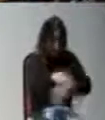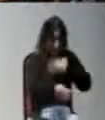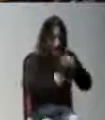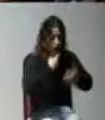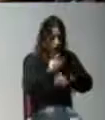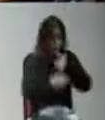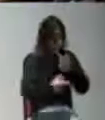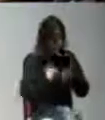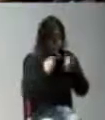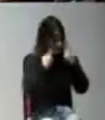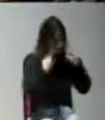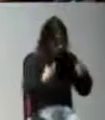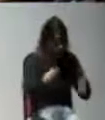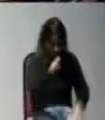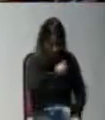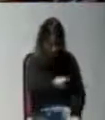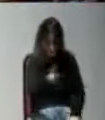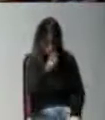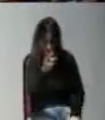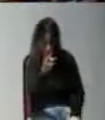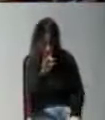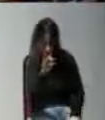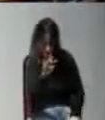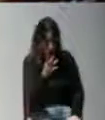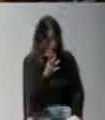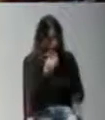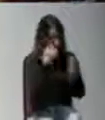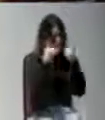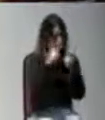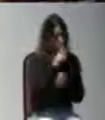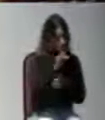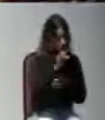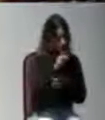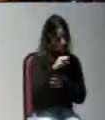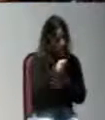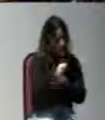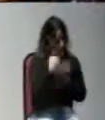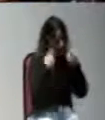violento, usuário de drogas, vítima da violência doméstica,